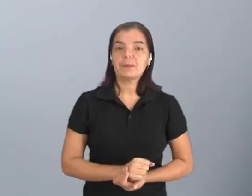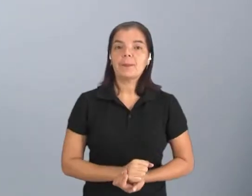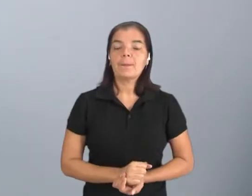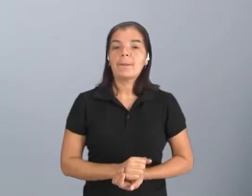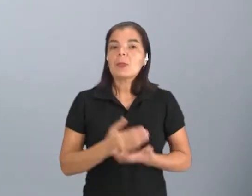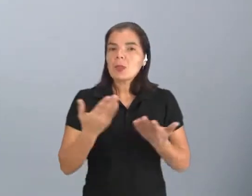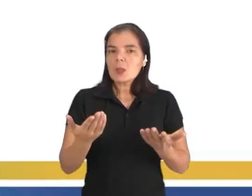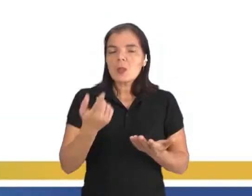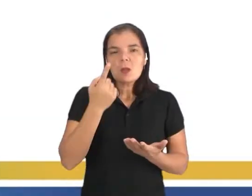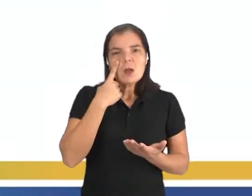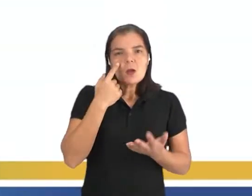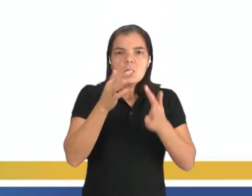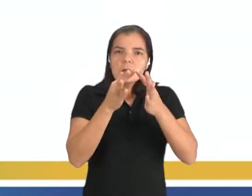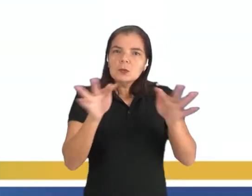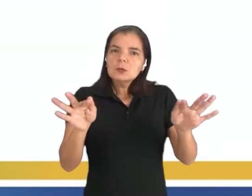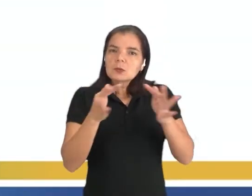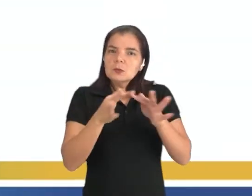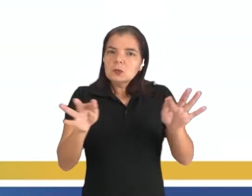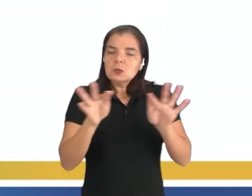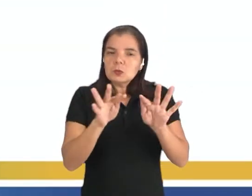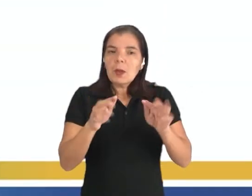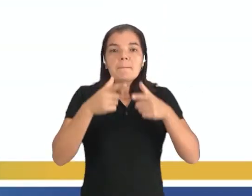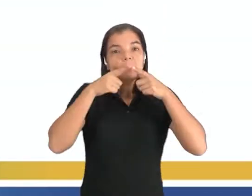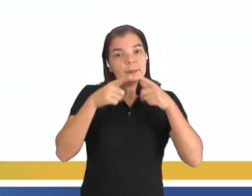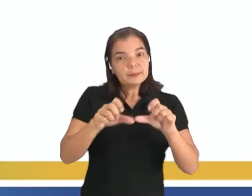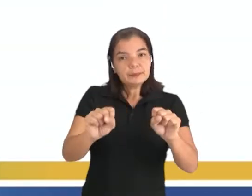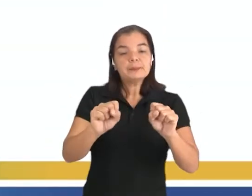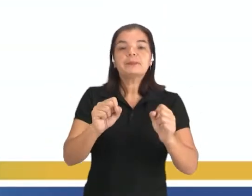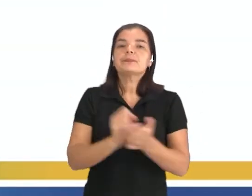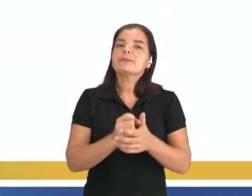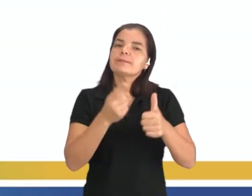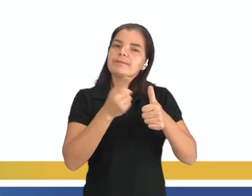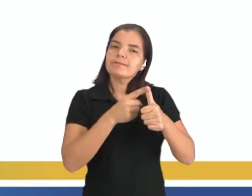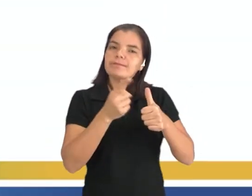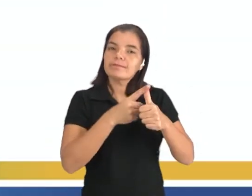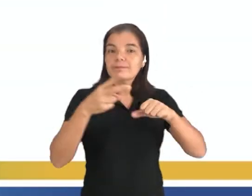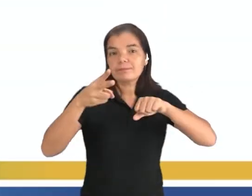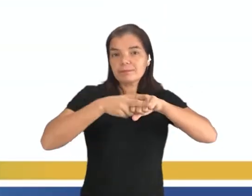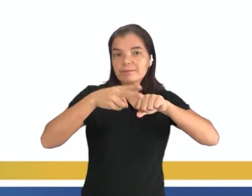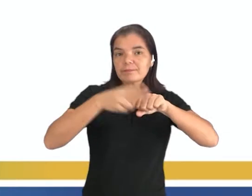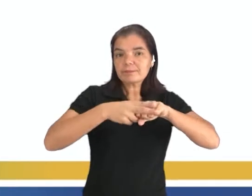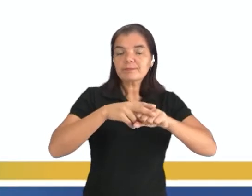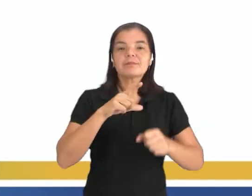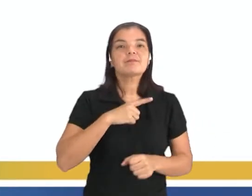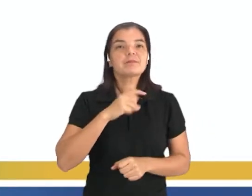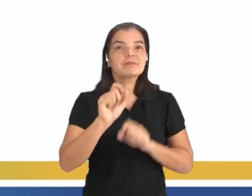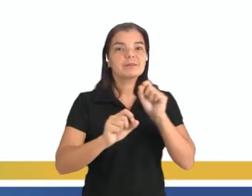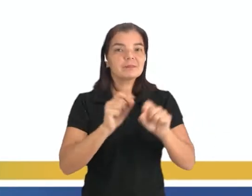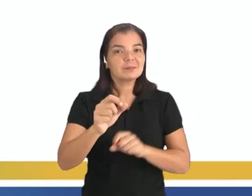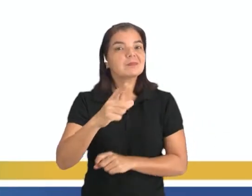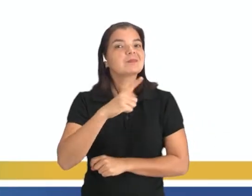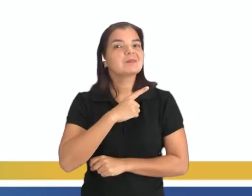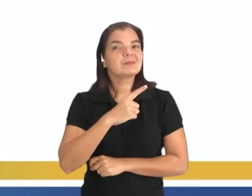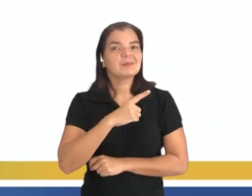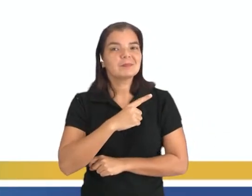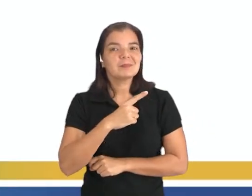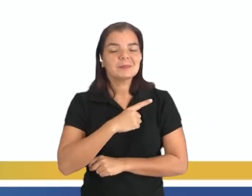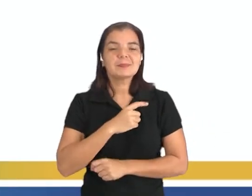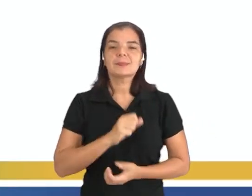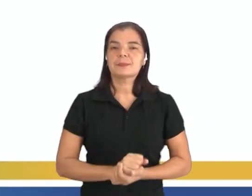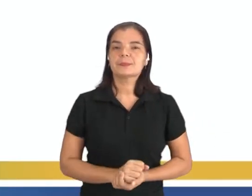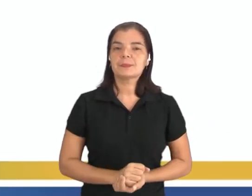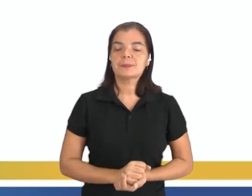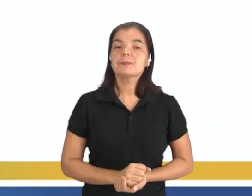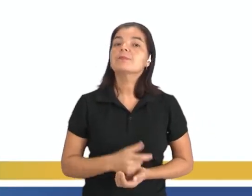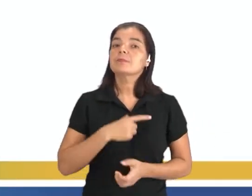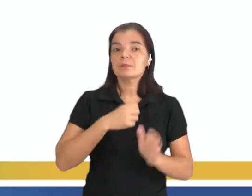só. Olhando agora para a frase de uma maneira mais linguística, ela primeiro tem um verbo, uma forma verbal, que é o verbo tem, né? A gente vê